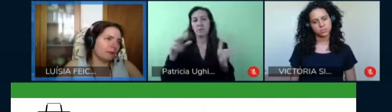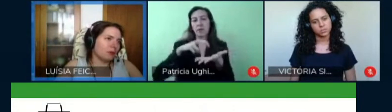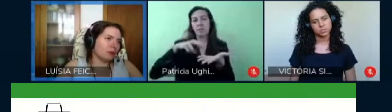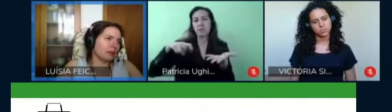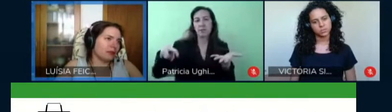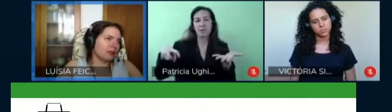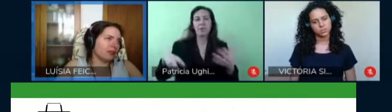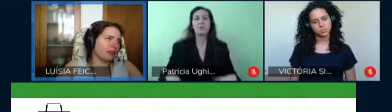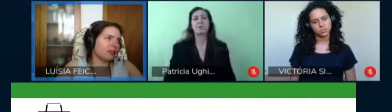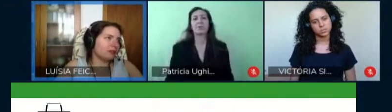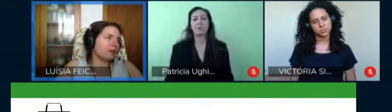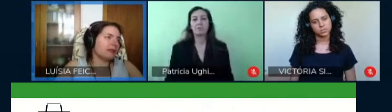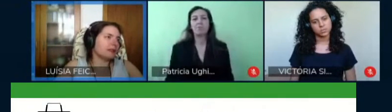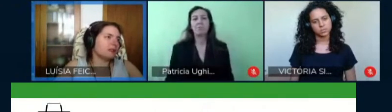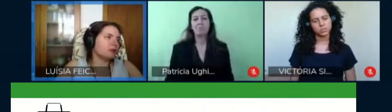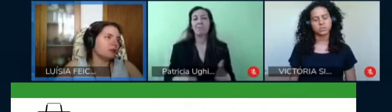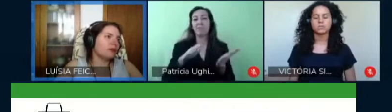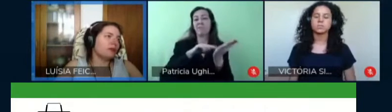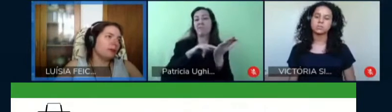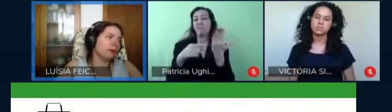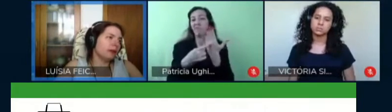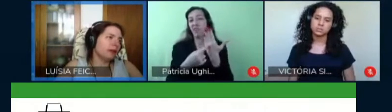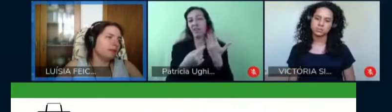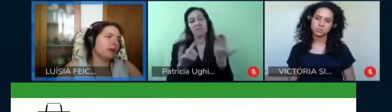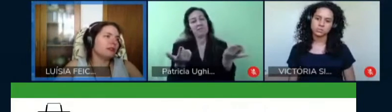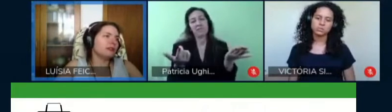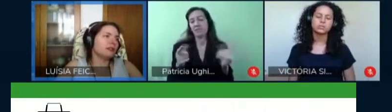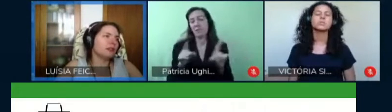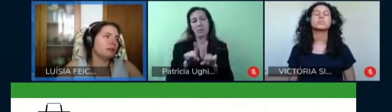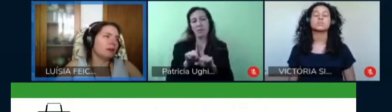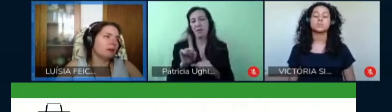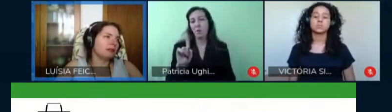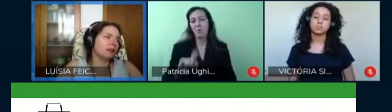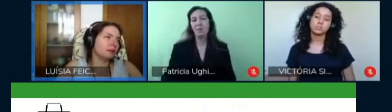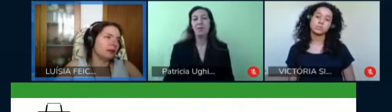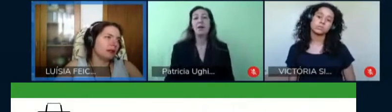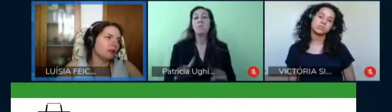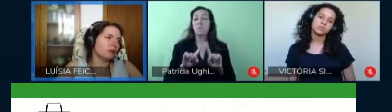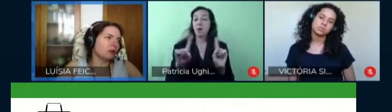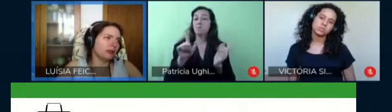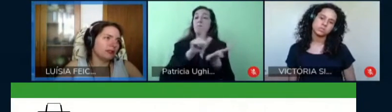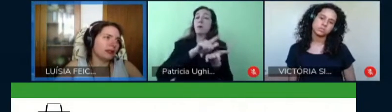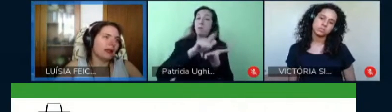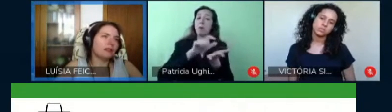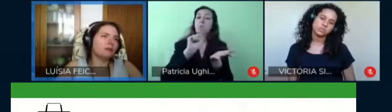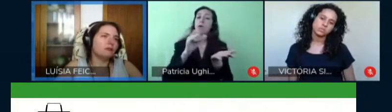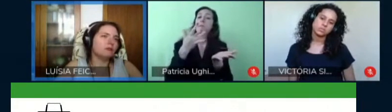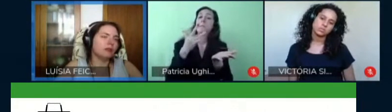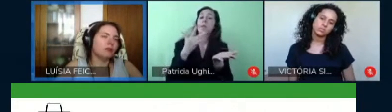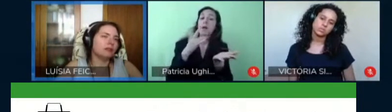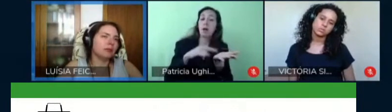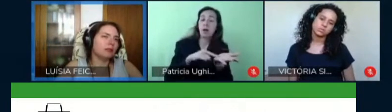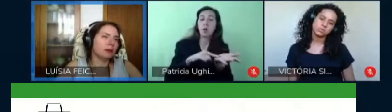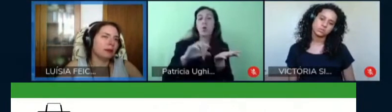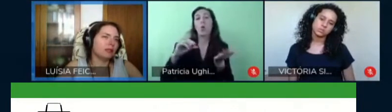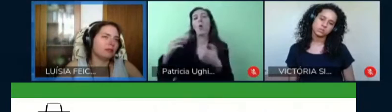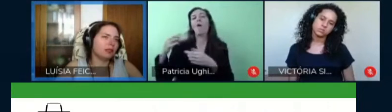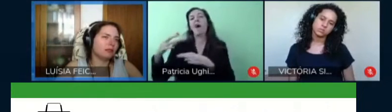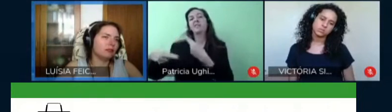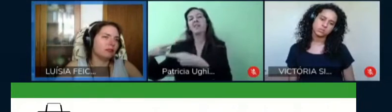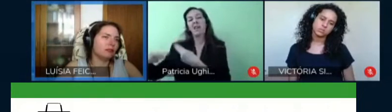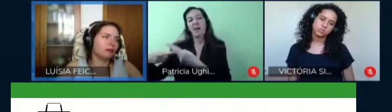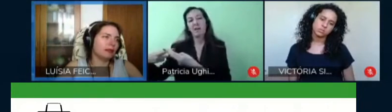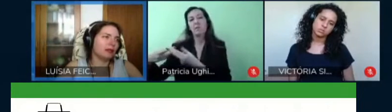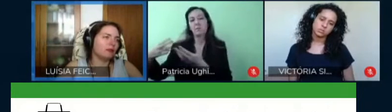Ainda muito menos em frente e verso, mas se for imprimir, o papel pode ser branco ou reciclado. Infelizmente,